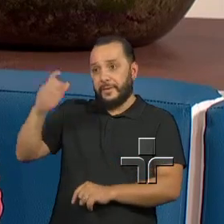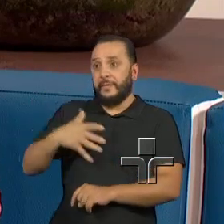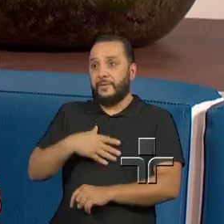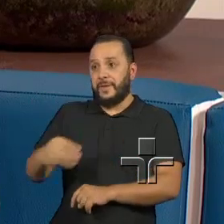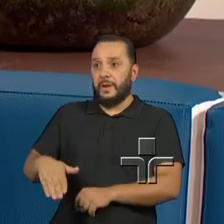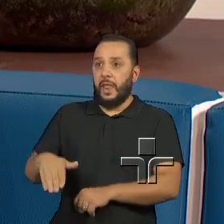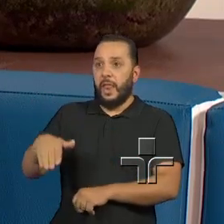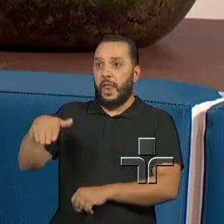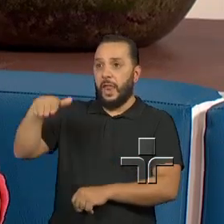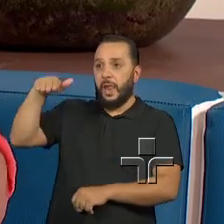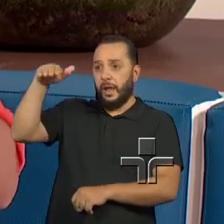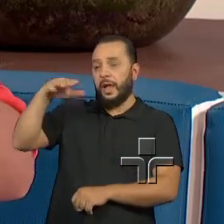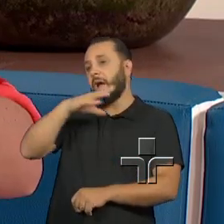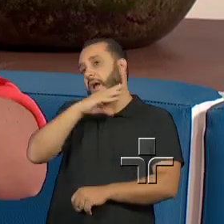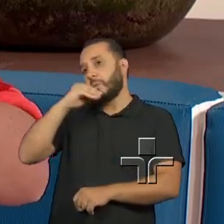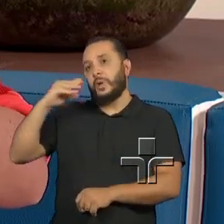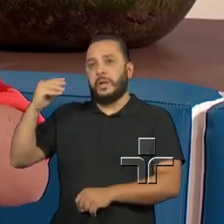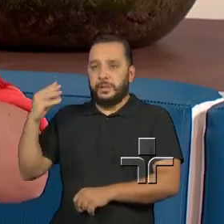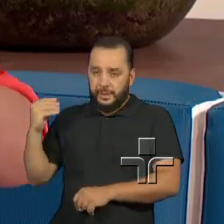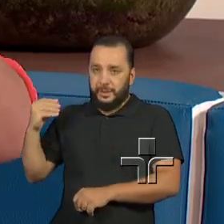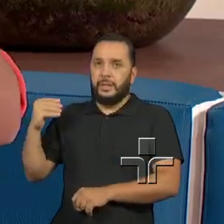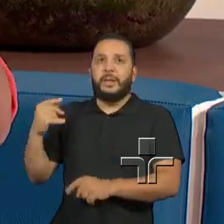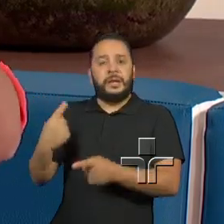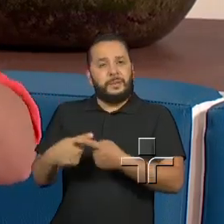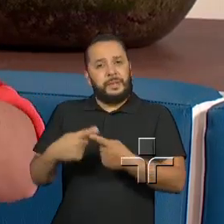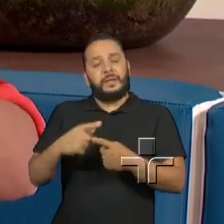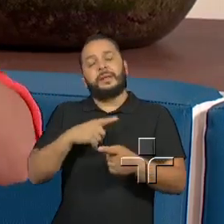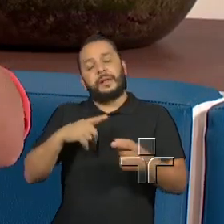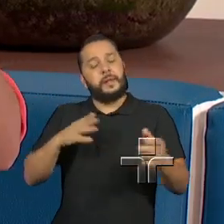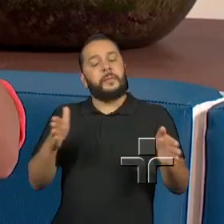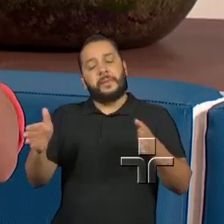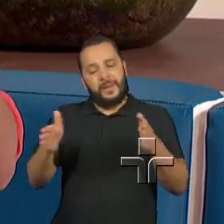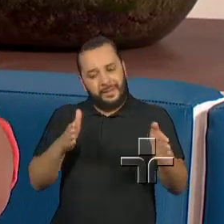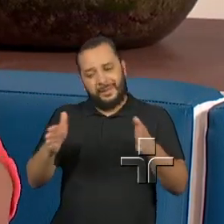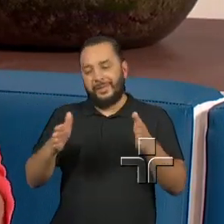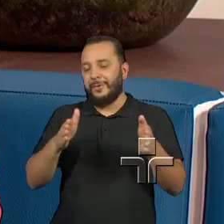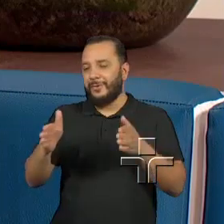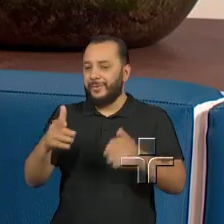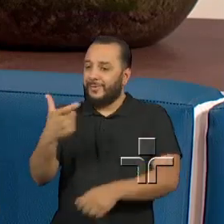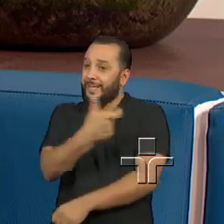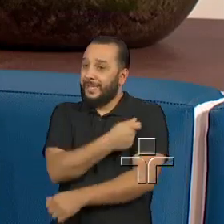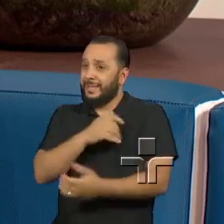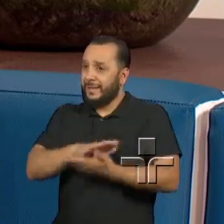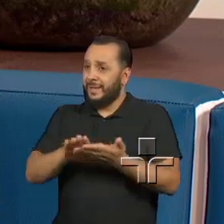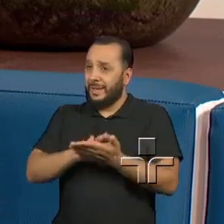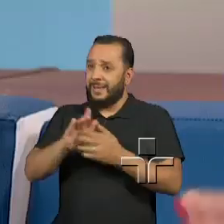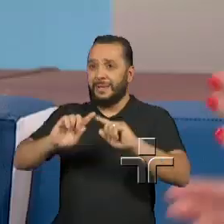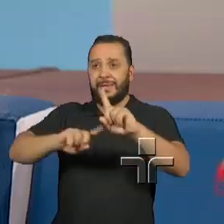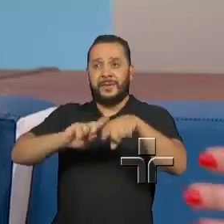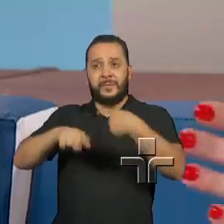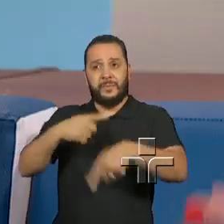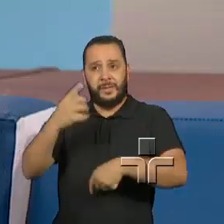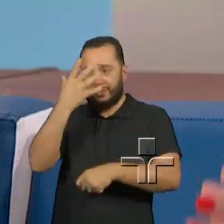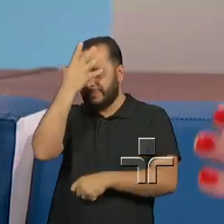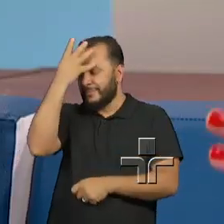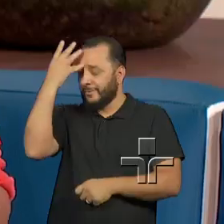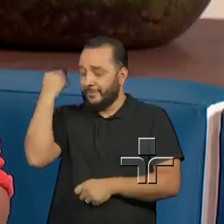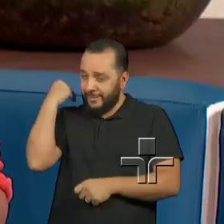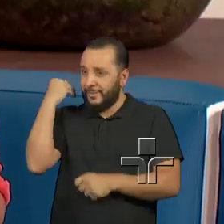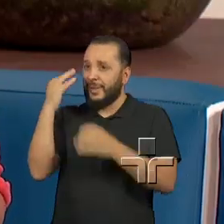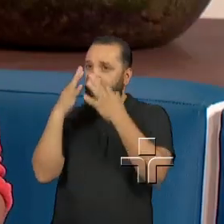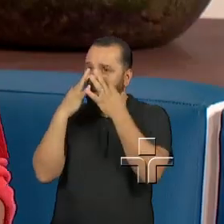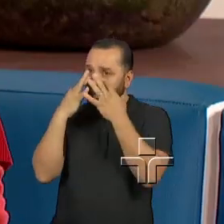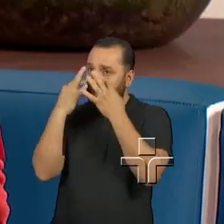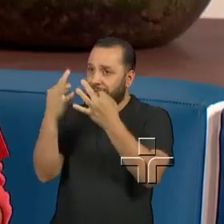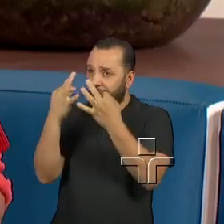e se tornam adolescentes, porque aí tem um período grande aí que a gente fica sem vacinar e acaba esquecendo. Tem que ficar atento